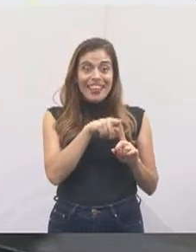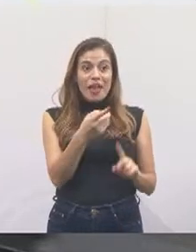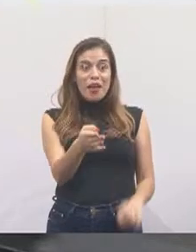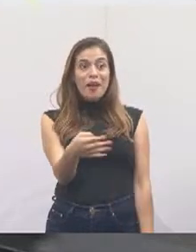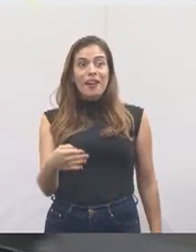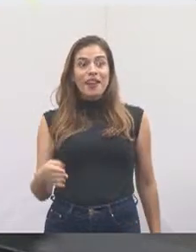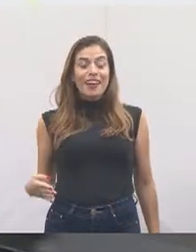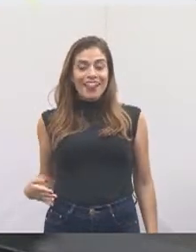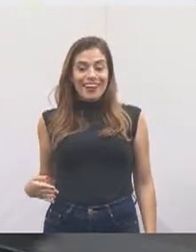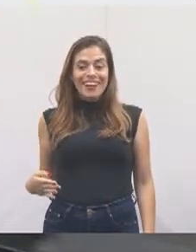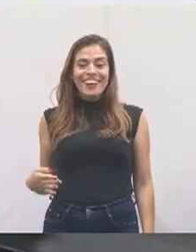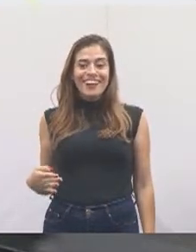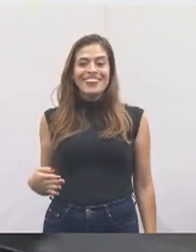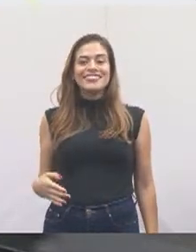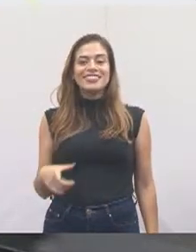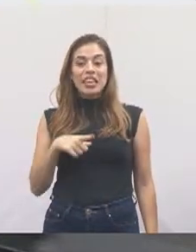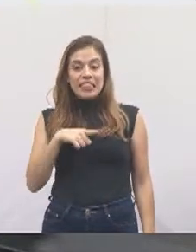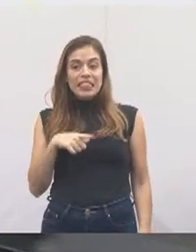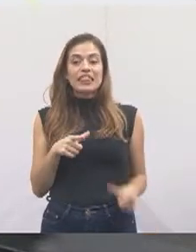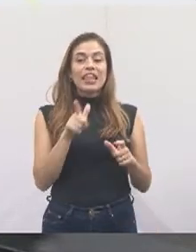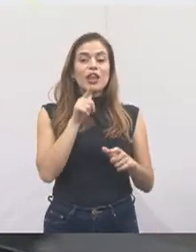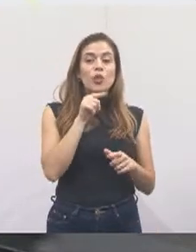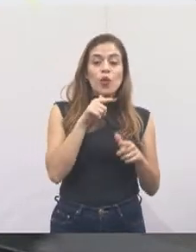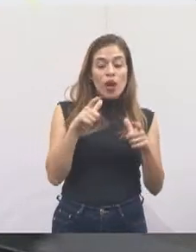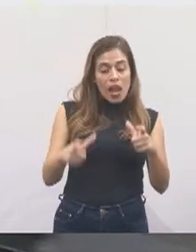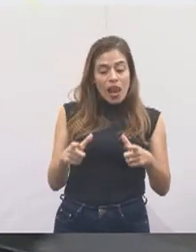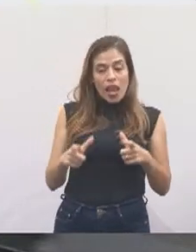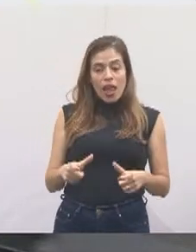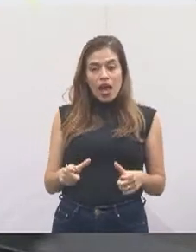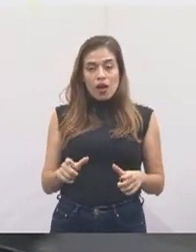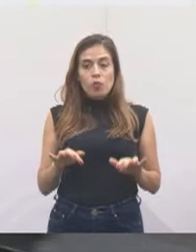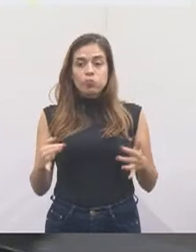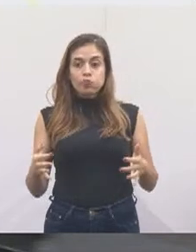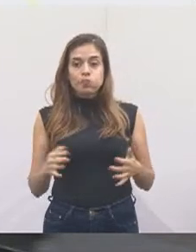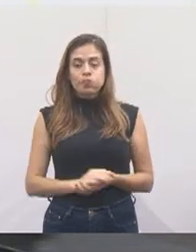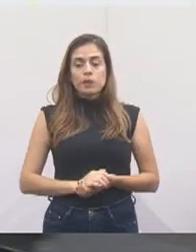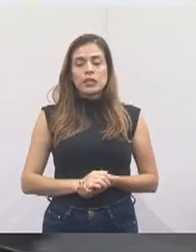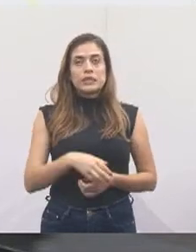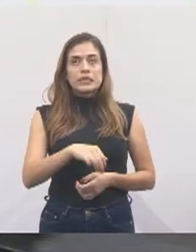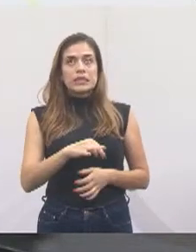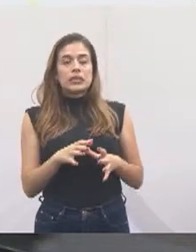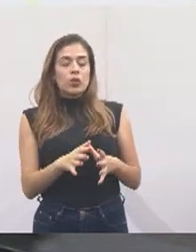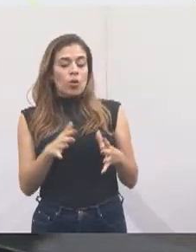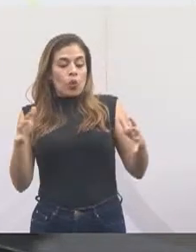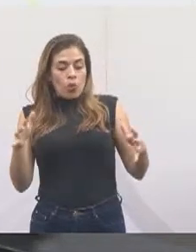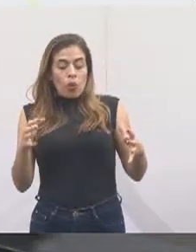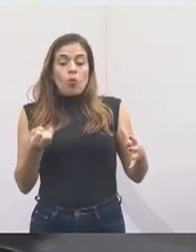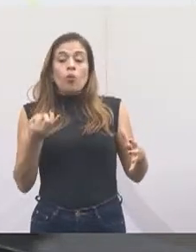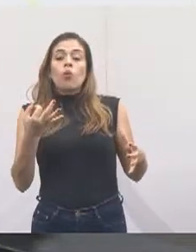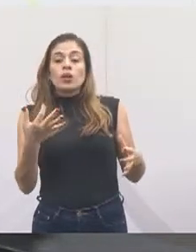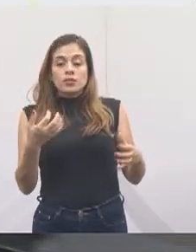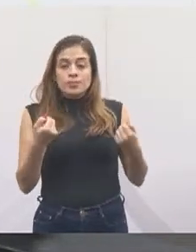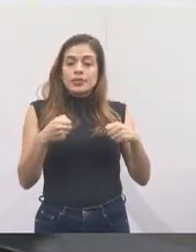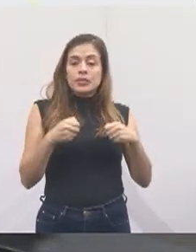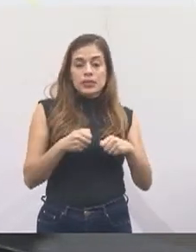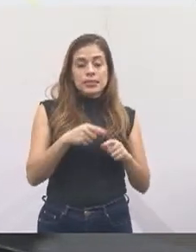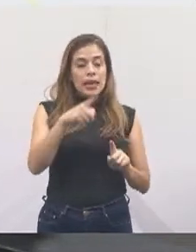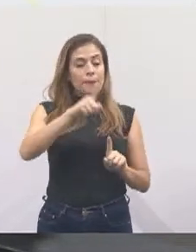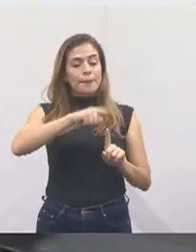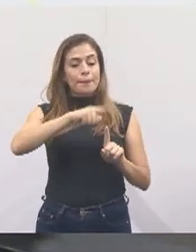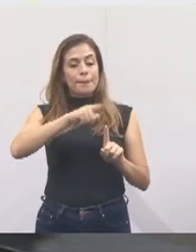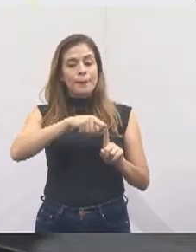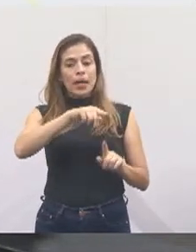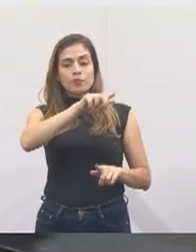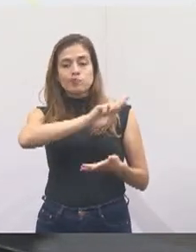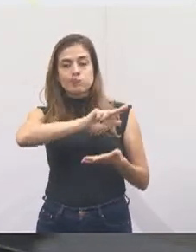serão colocado no Lago Aquático será de acordo com o volume necessário para cada Espécie